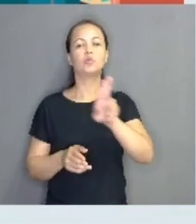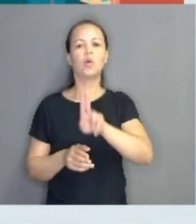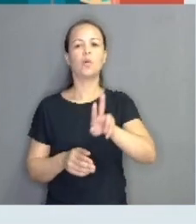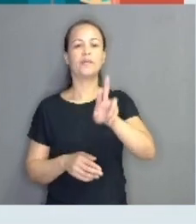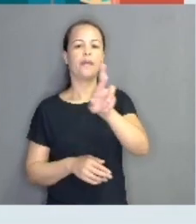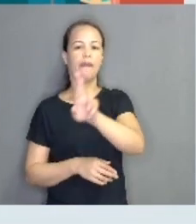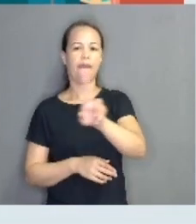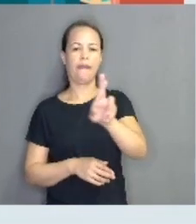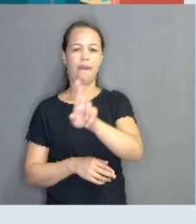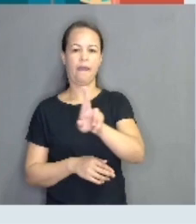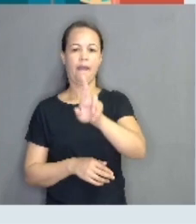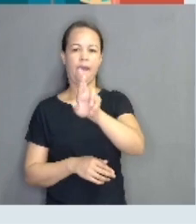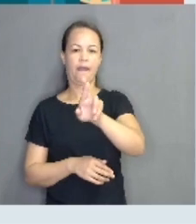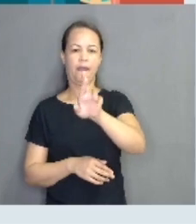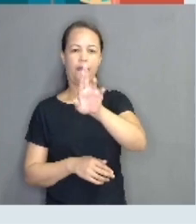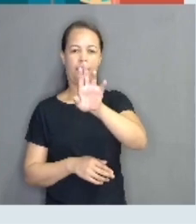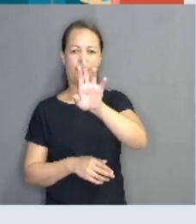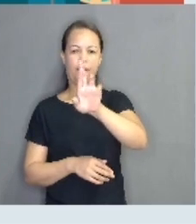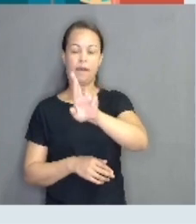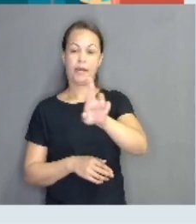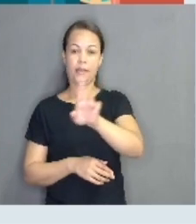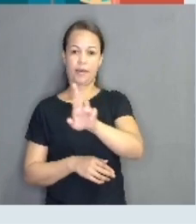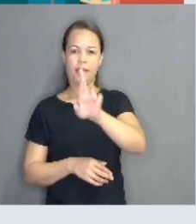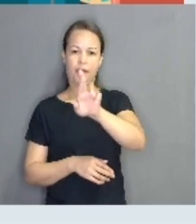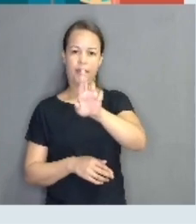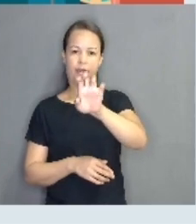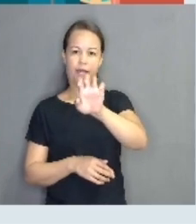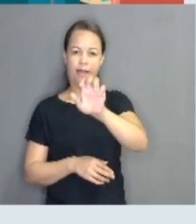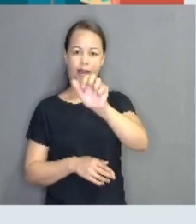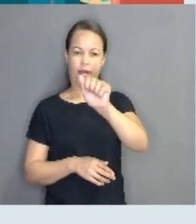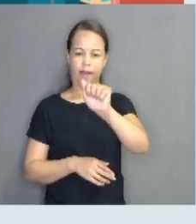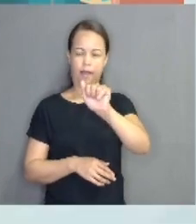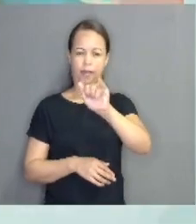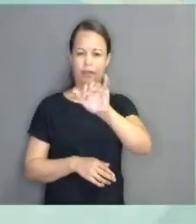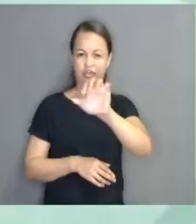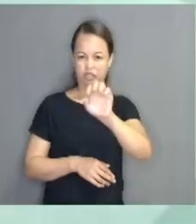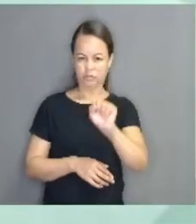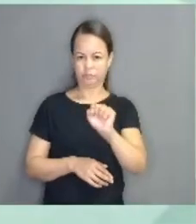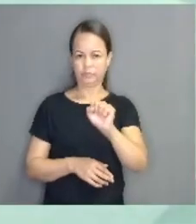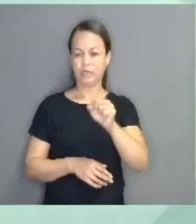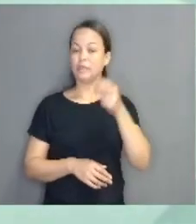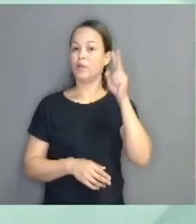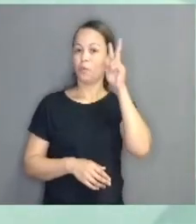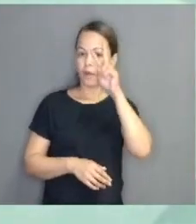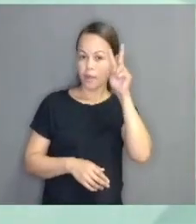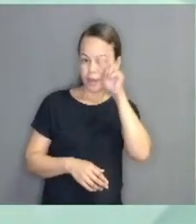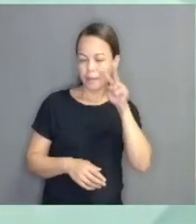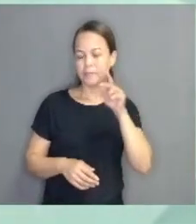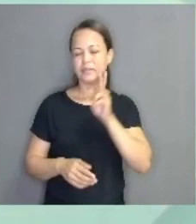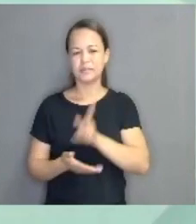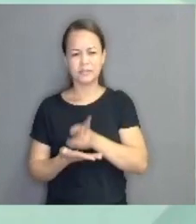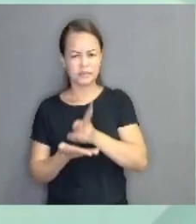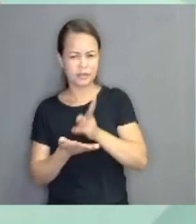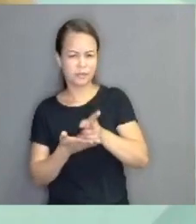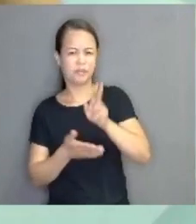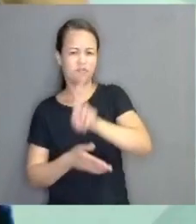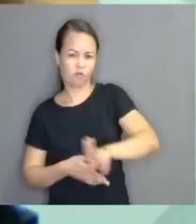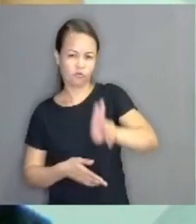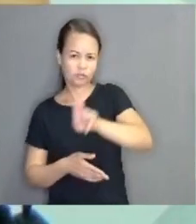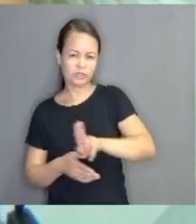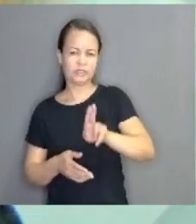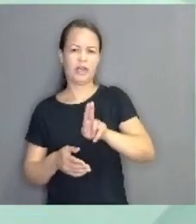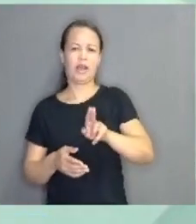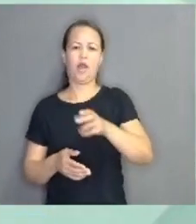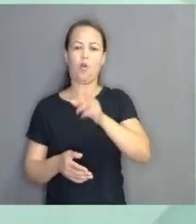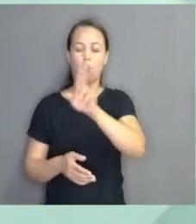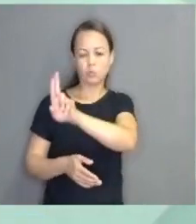Esse nome, ele é escrito com letras. Então lembra, toda vez que a gente for escrever nomes, a gente escreve usando letras. Então vamos